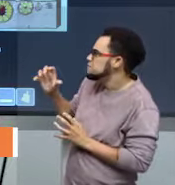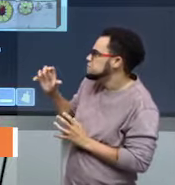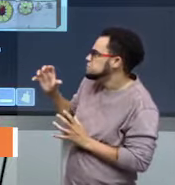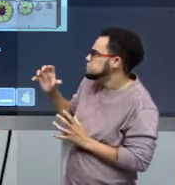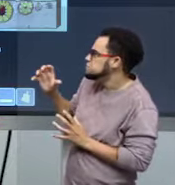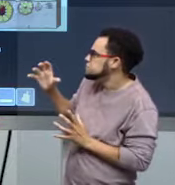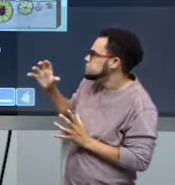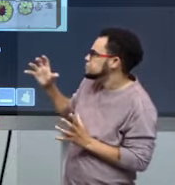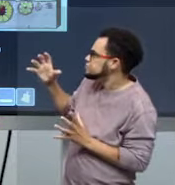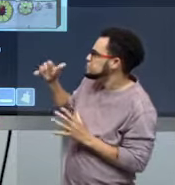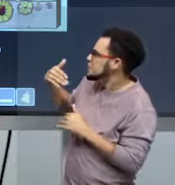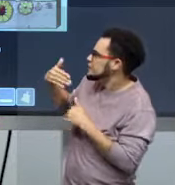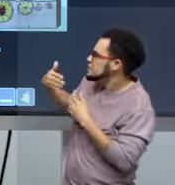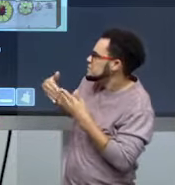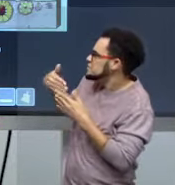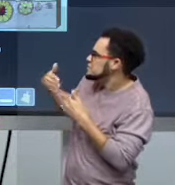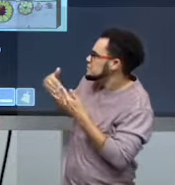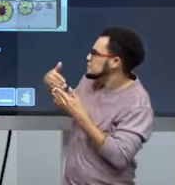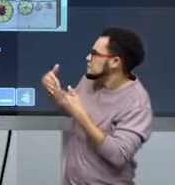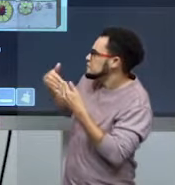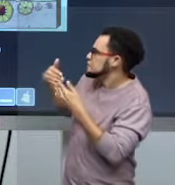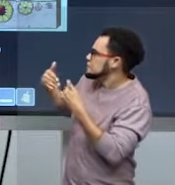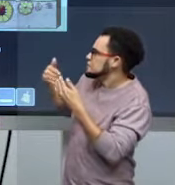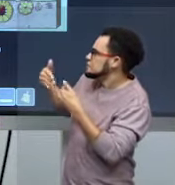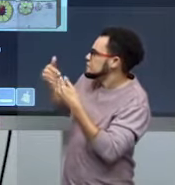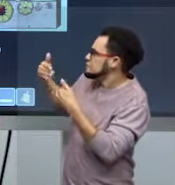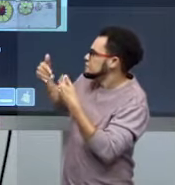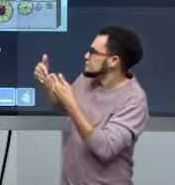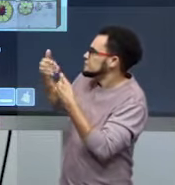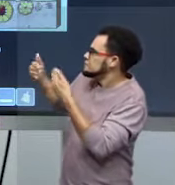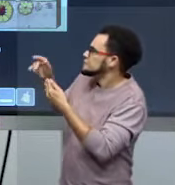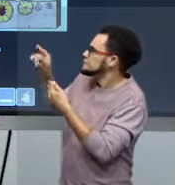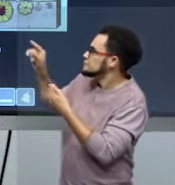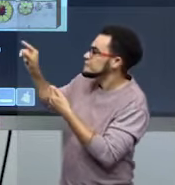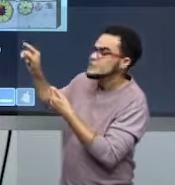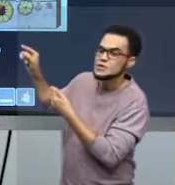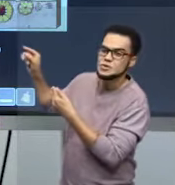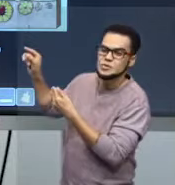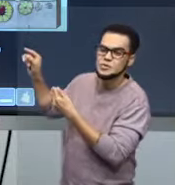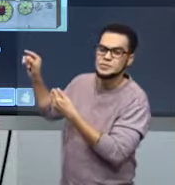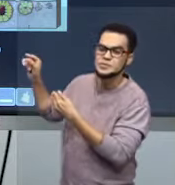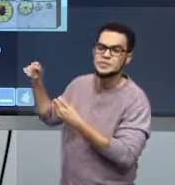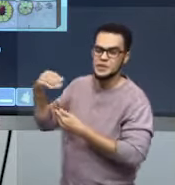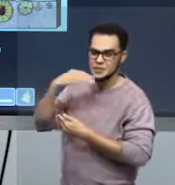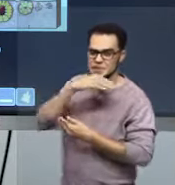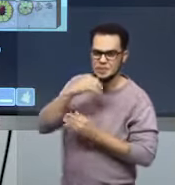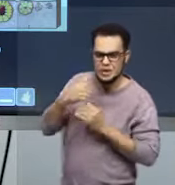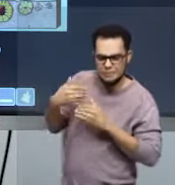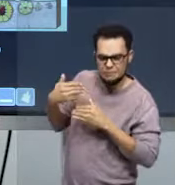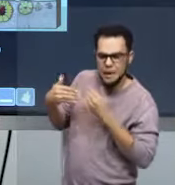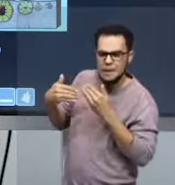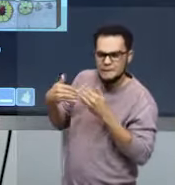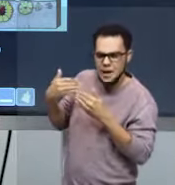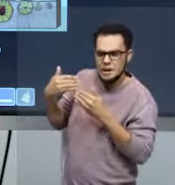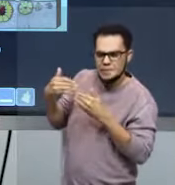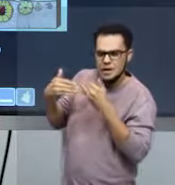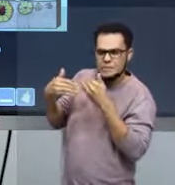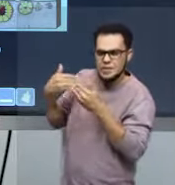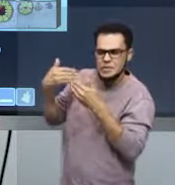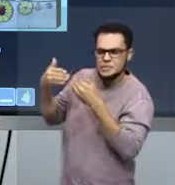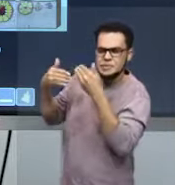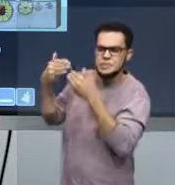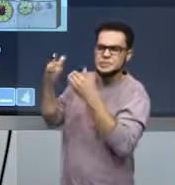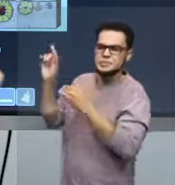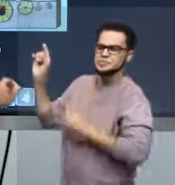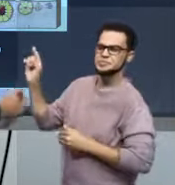vai desenvolvendo, vai amadurecendo, tá? Então, eu estou amadurecendo o folículo.